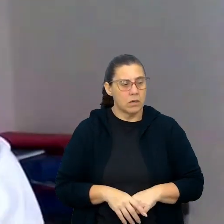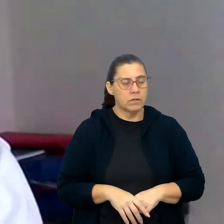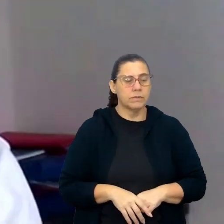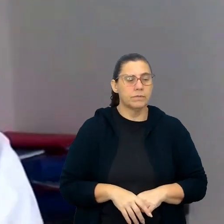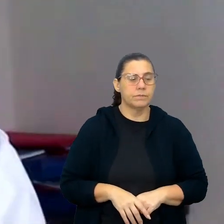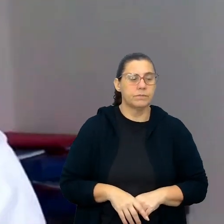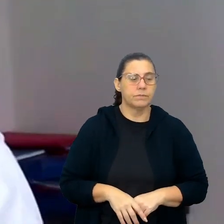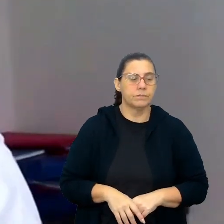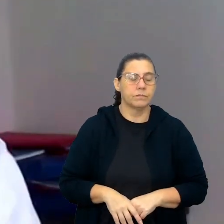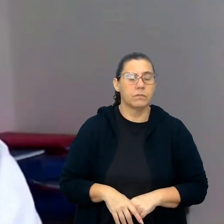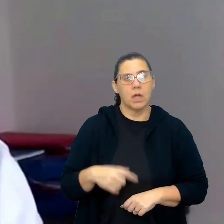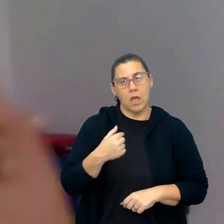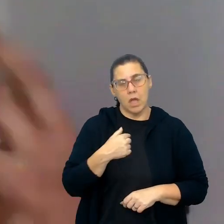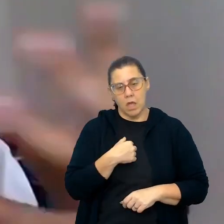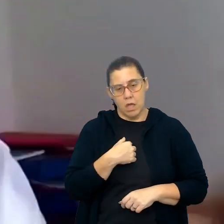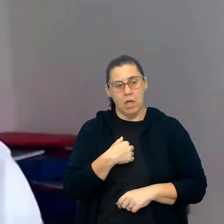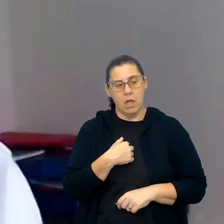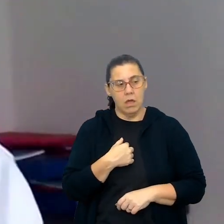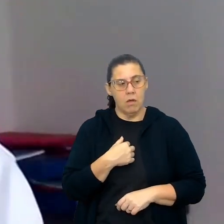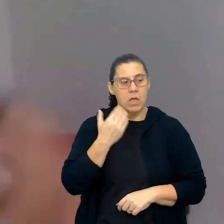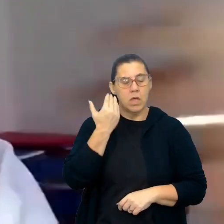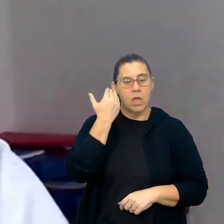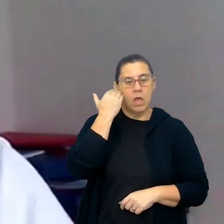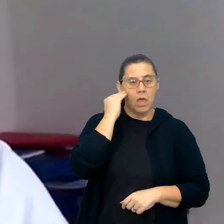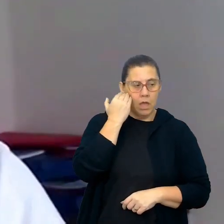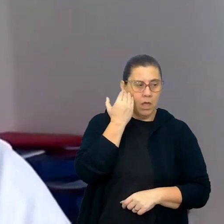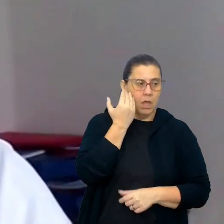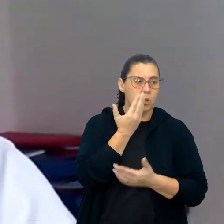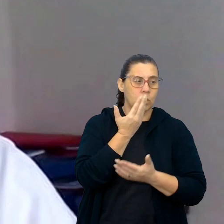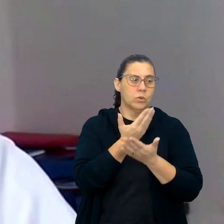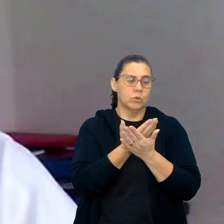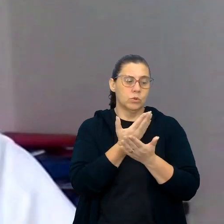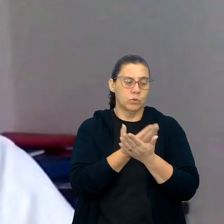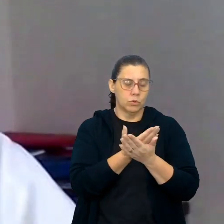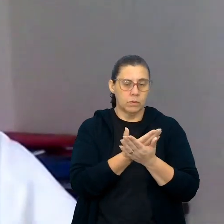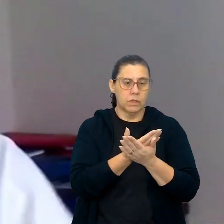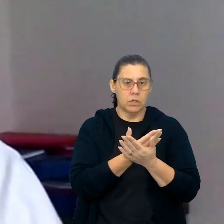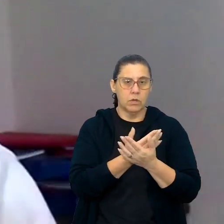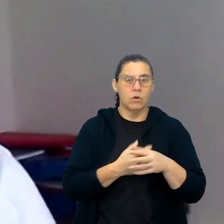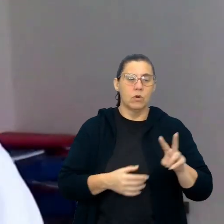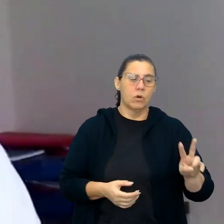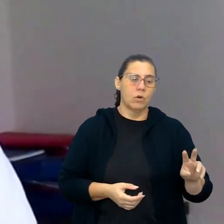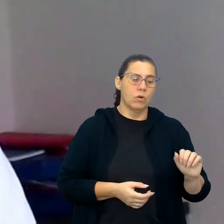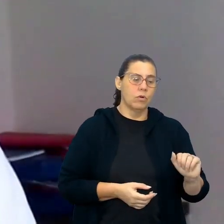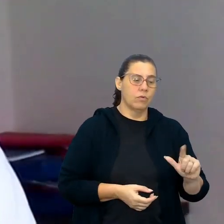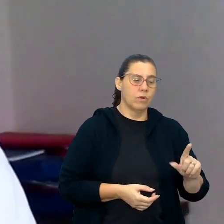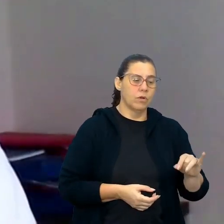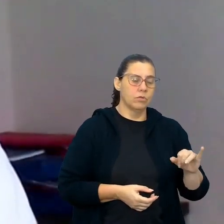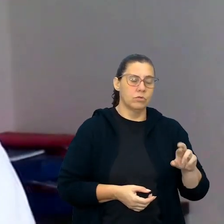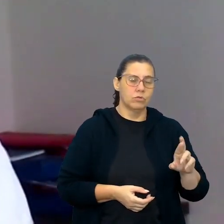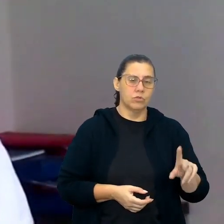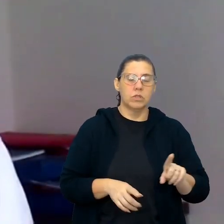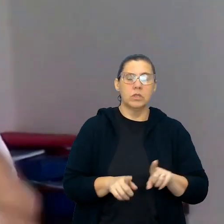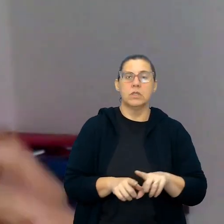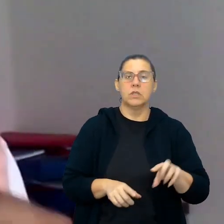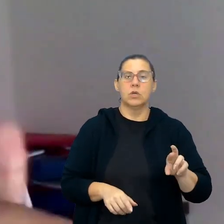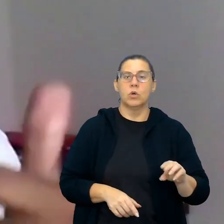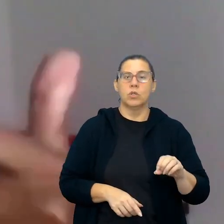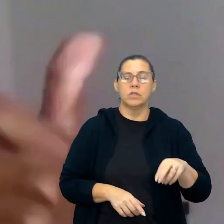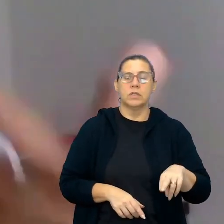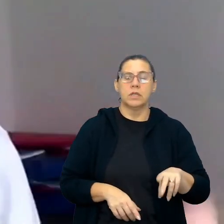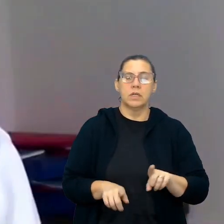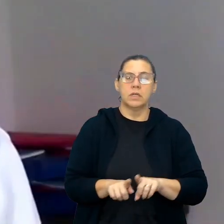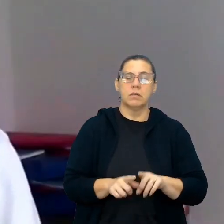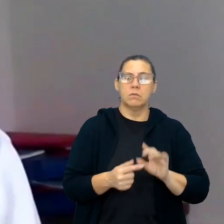escola, pessoal. Eu particularmente entendo, né, disso tudo que também o Valdir e a Rosana vem trazendo nas formações, que a gente precisa entender